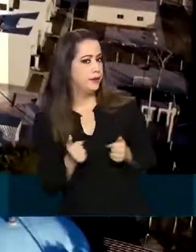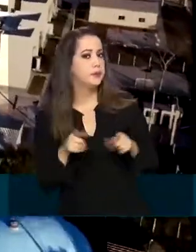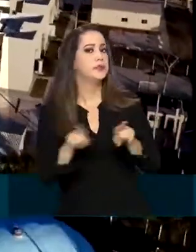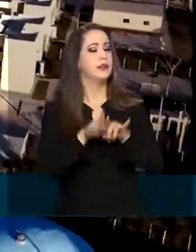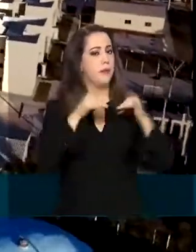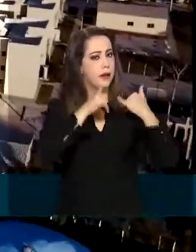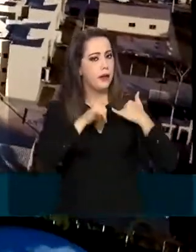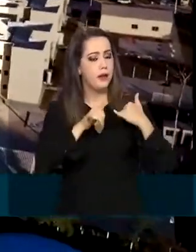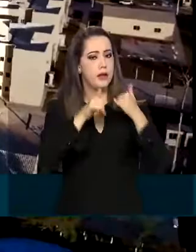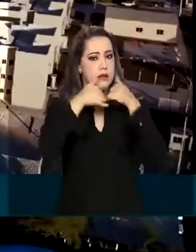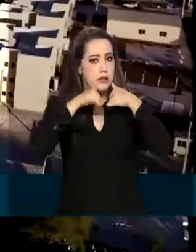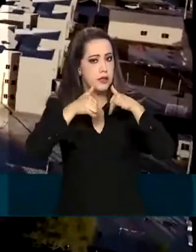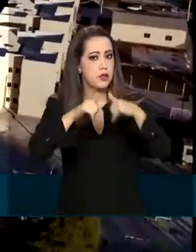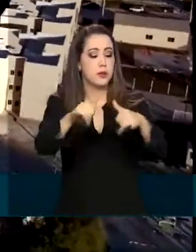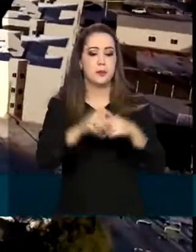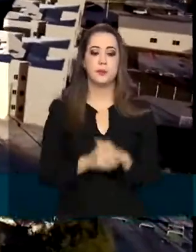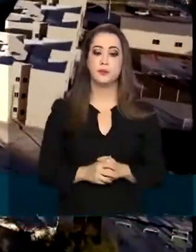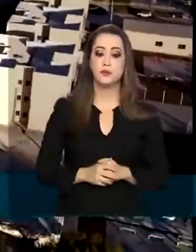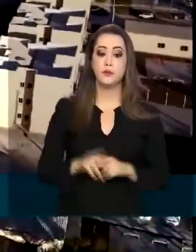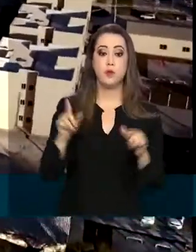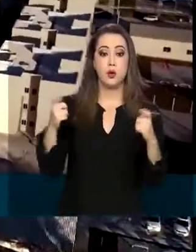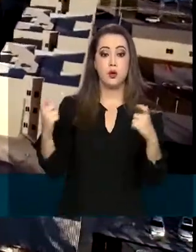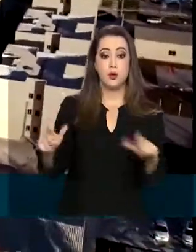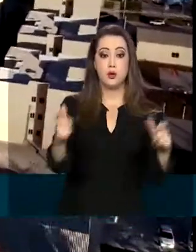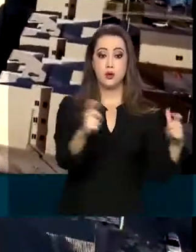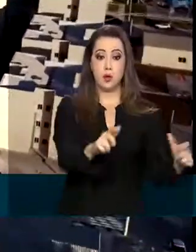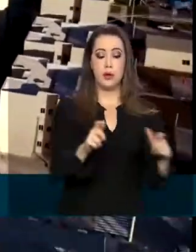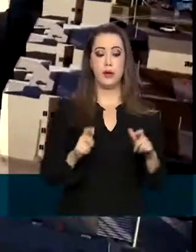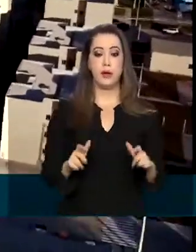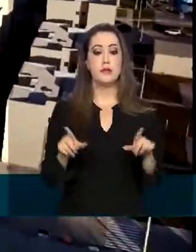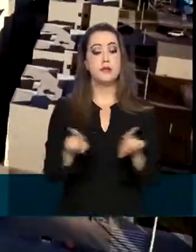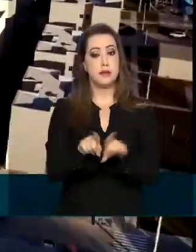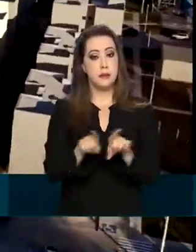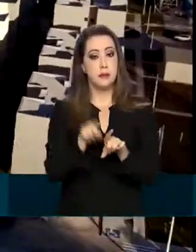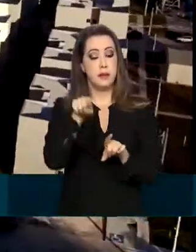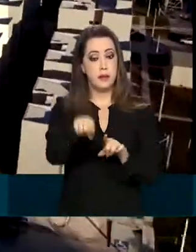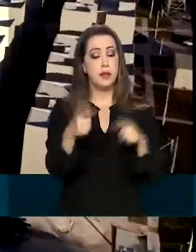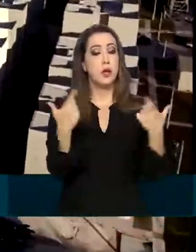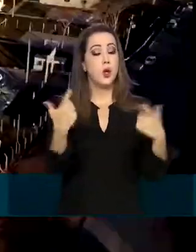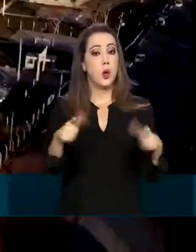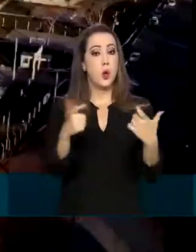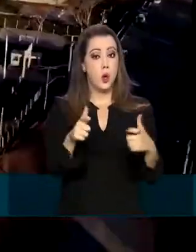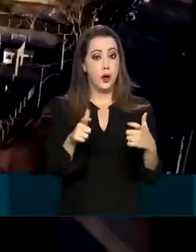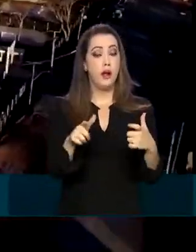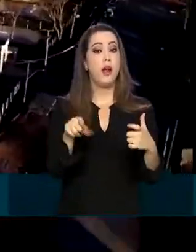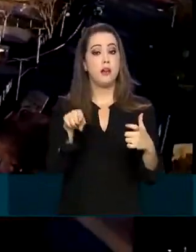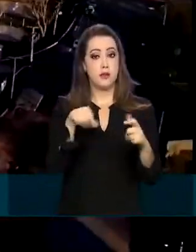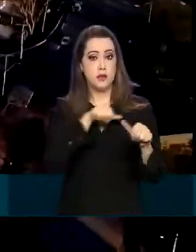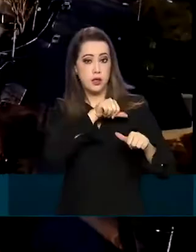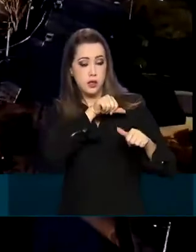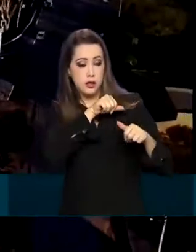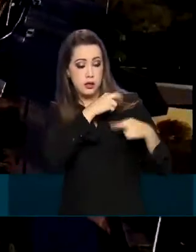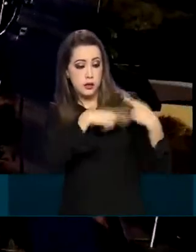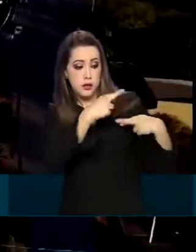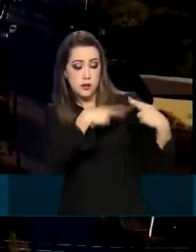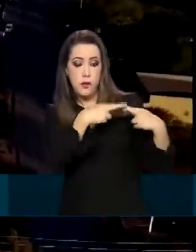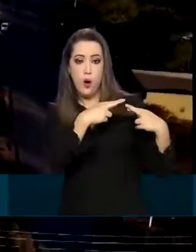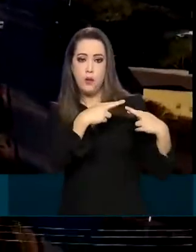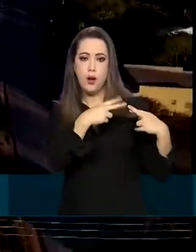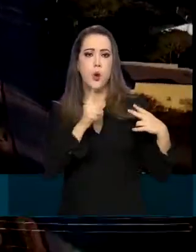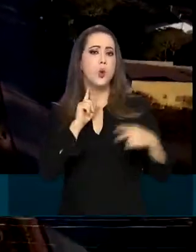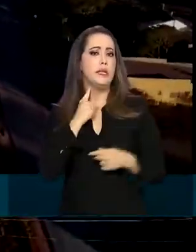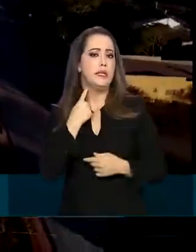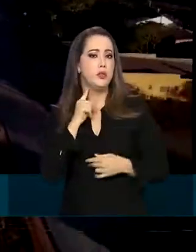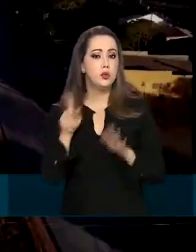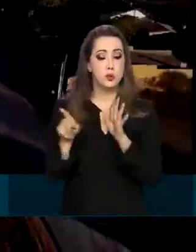elétrica. Os residenciais também dispõem de estação de tratamento de esgoto local e sistema de drenagem